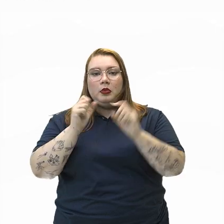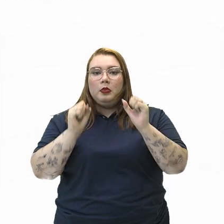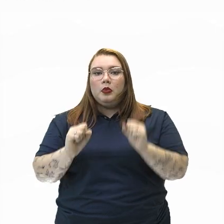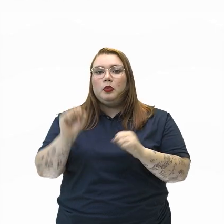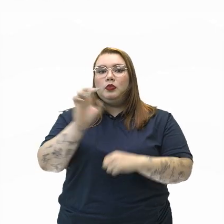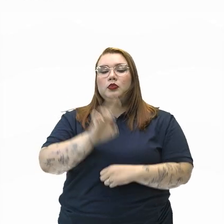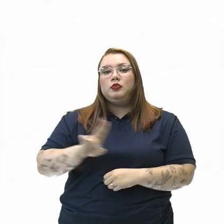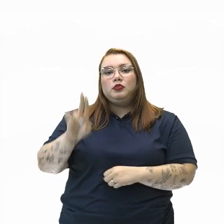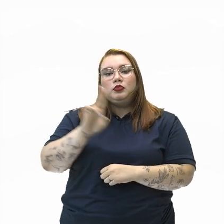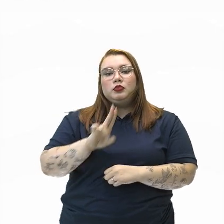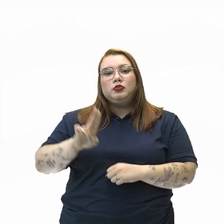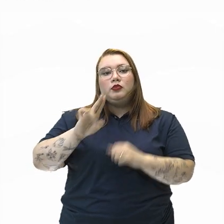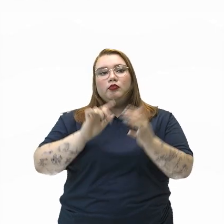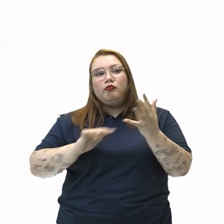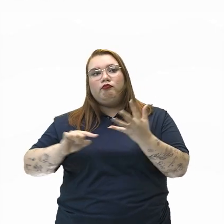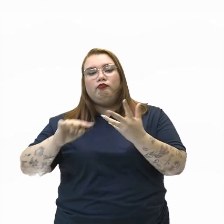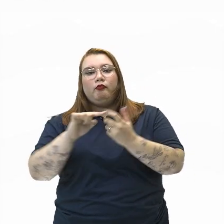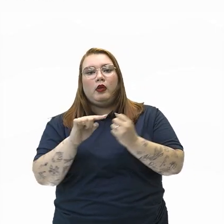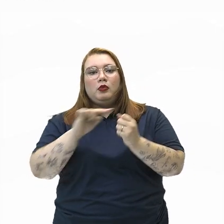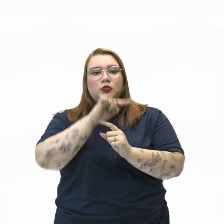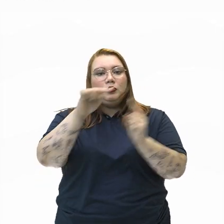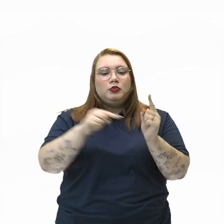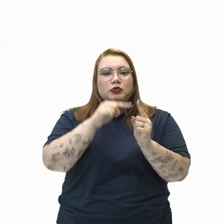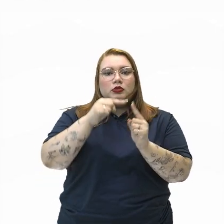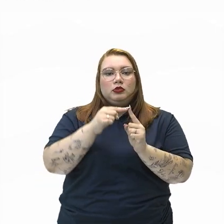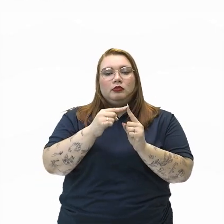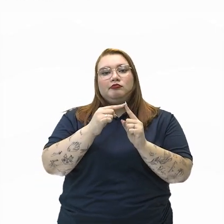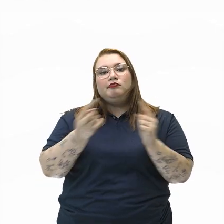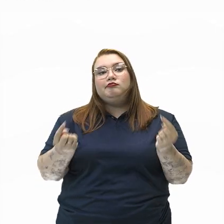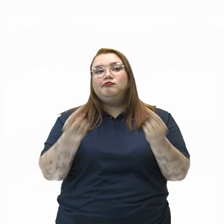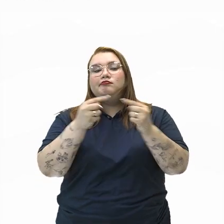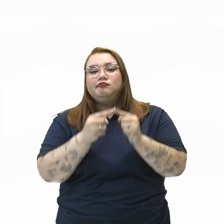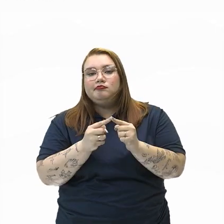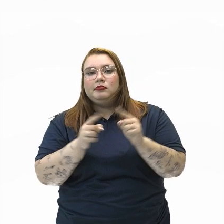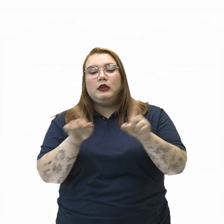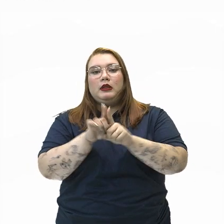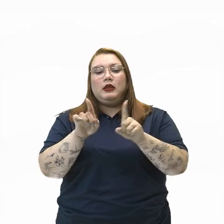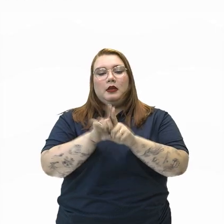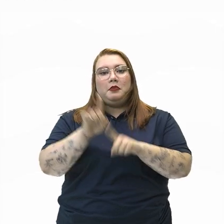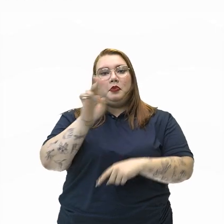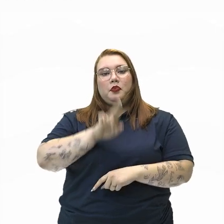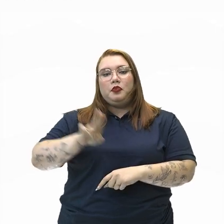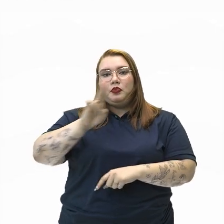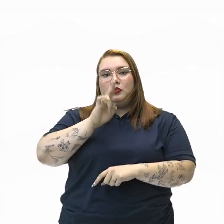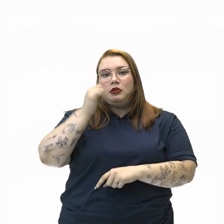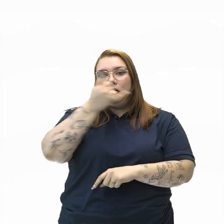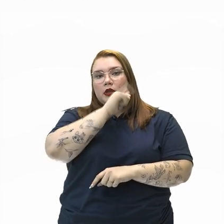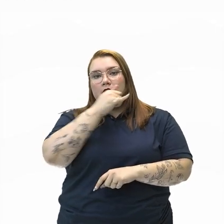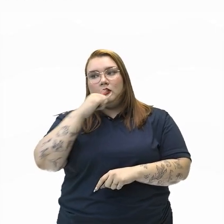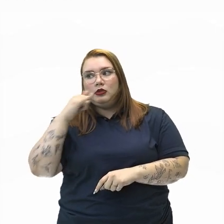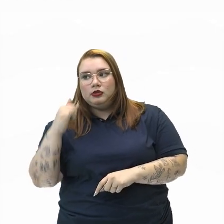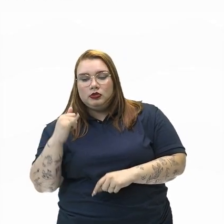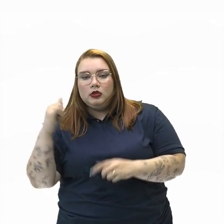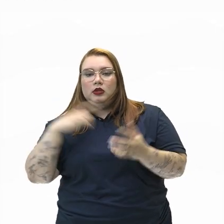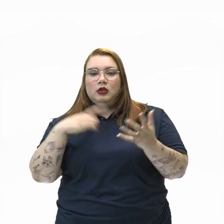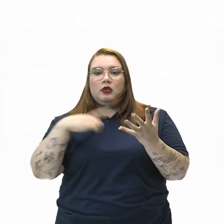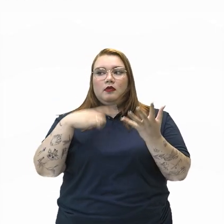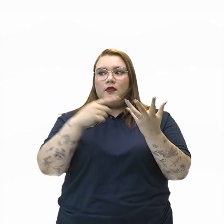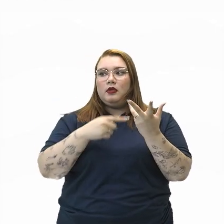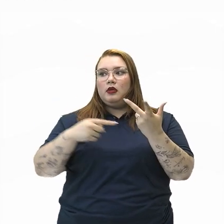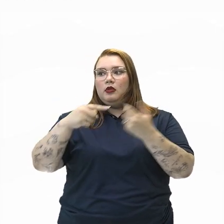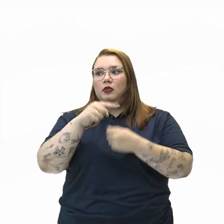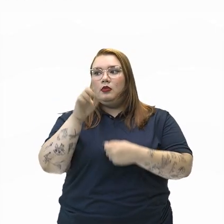utilizados para diversos fins, dentre eles ali para a energia, né? Então existem ali, ó,